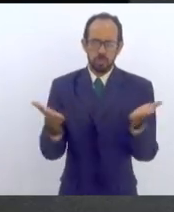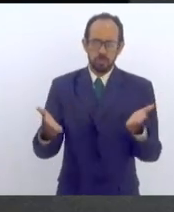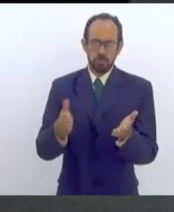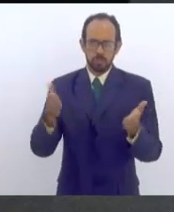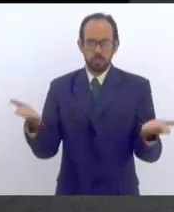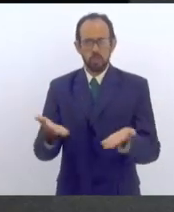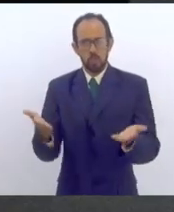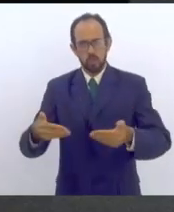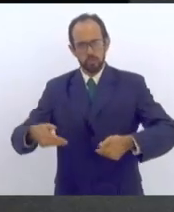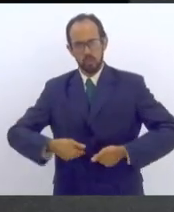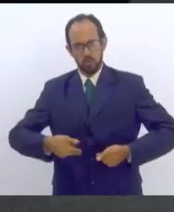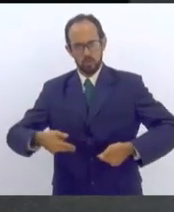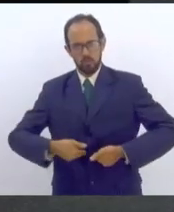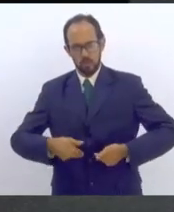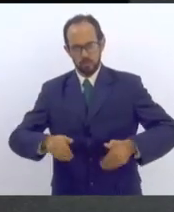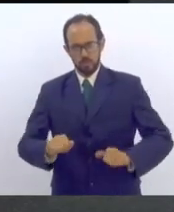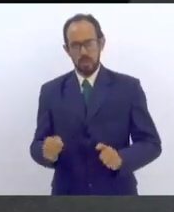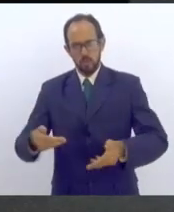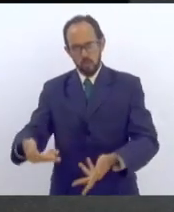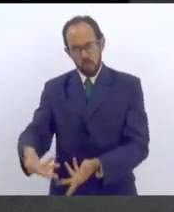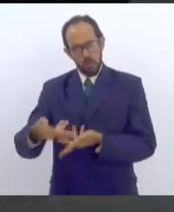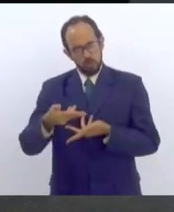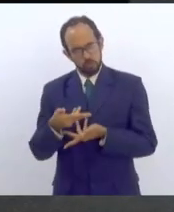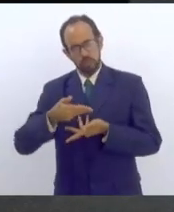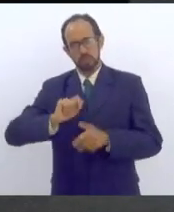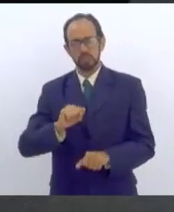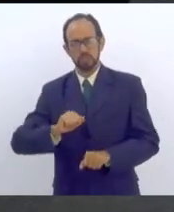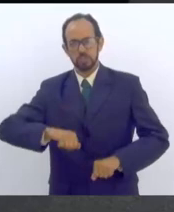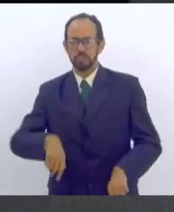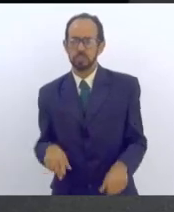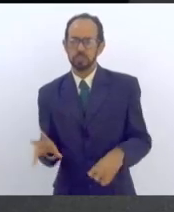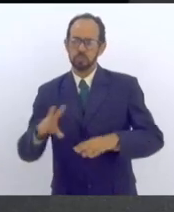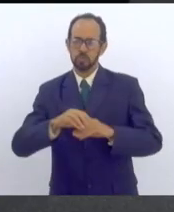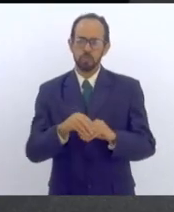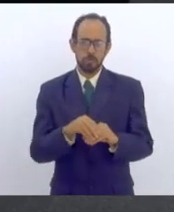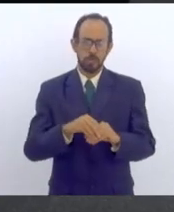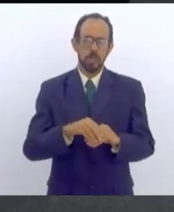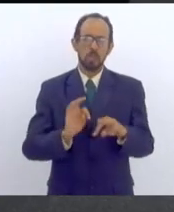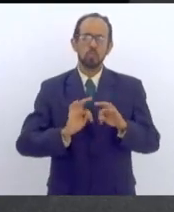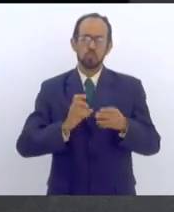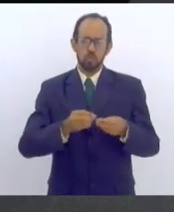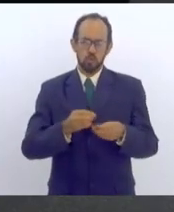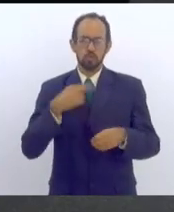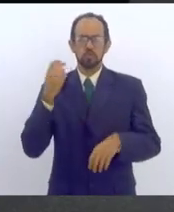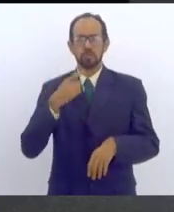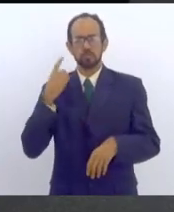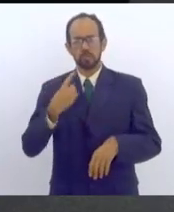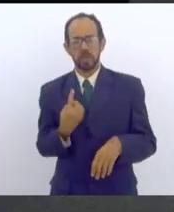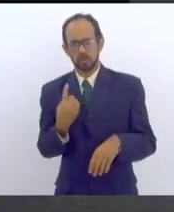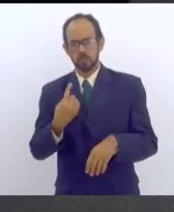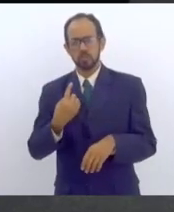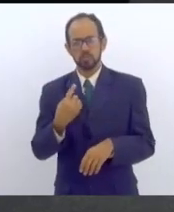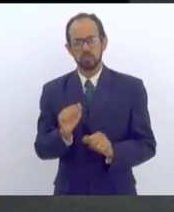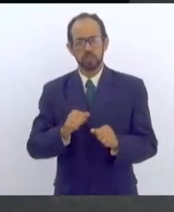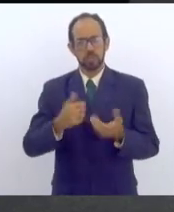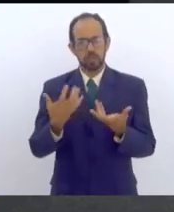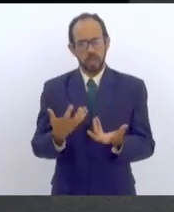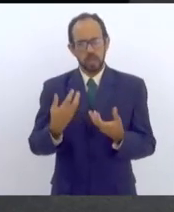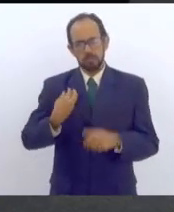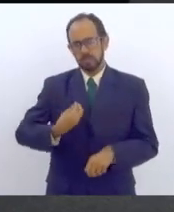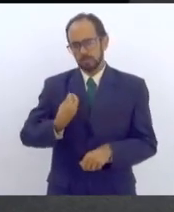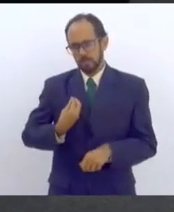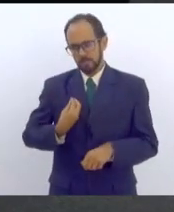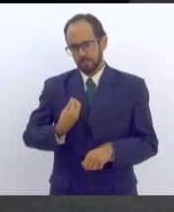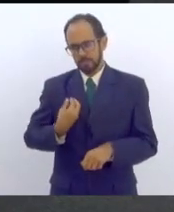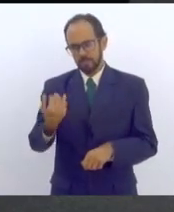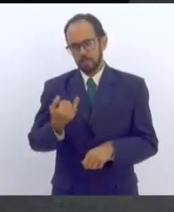está passando fome. Então, é um convite que se estende a todos os deputados e deputadas que queiram comparecer, e é importante dizer